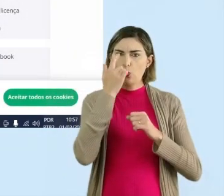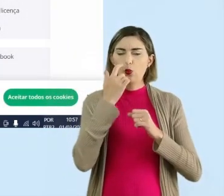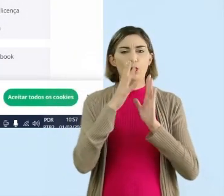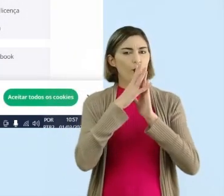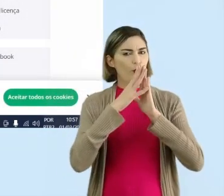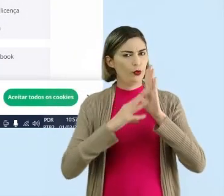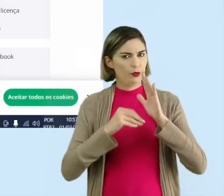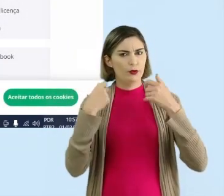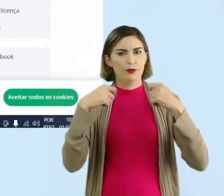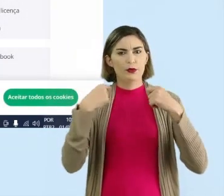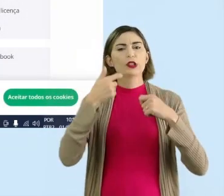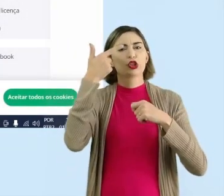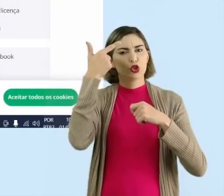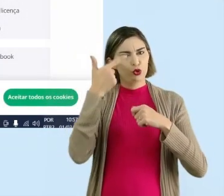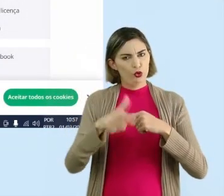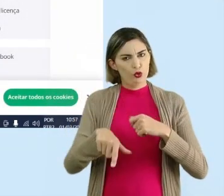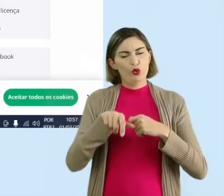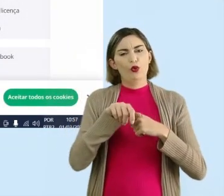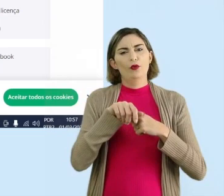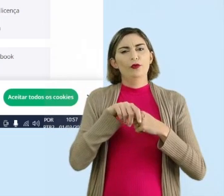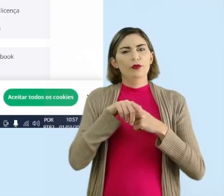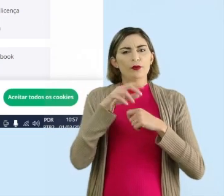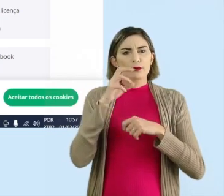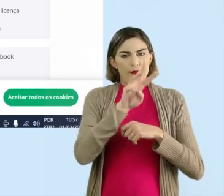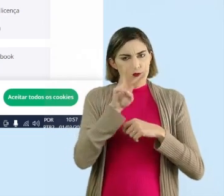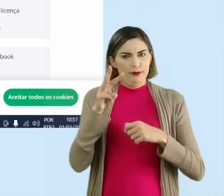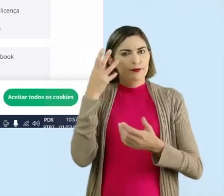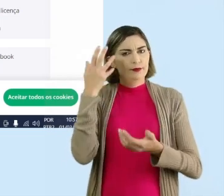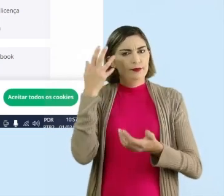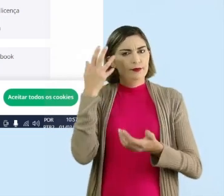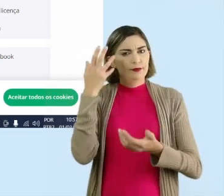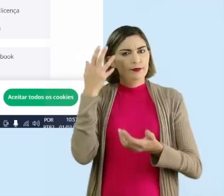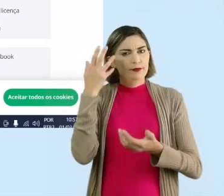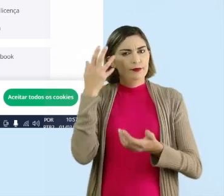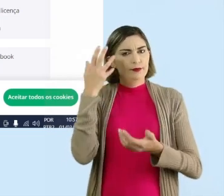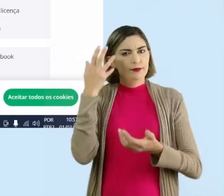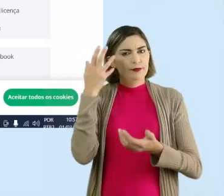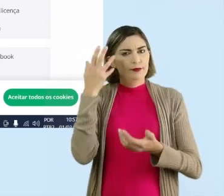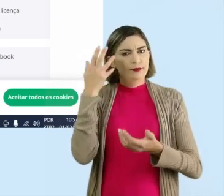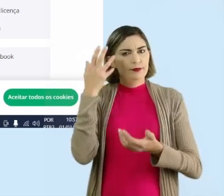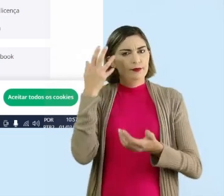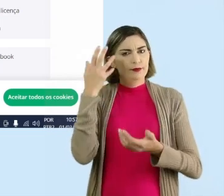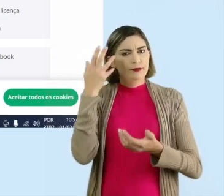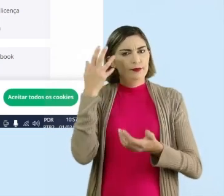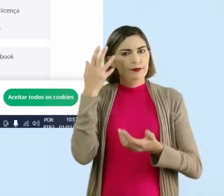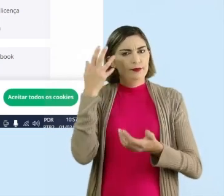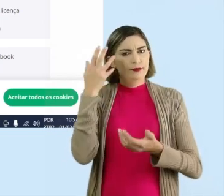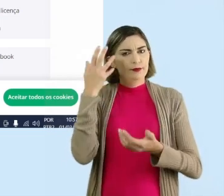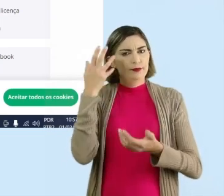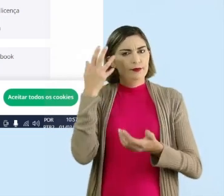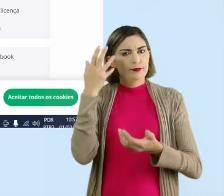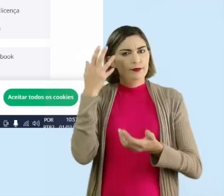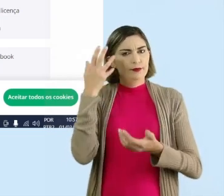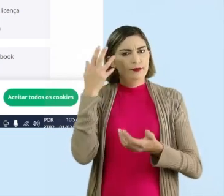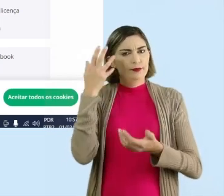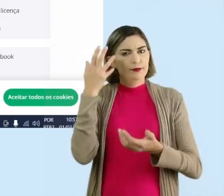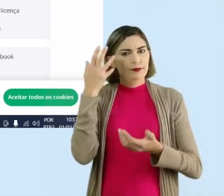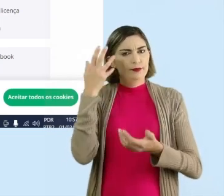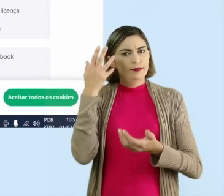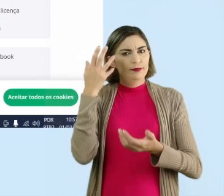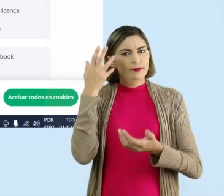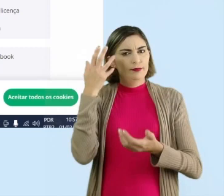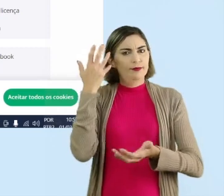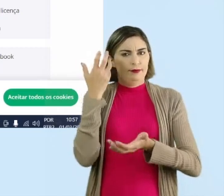eu vim aqui no site Pixabay, baixei uma imagem. No centro da tela, fotografia de um olho na